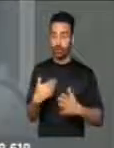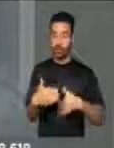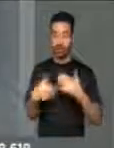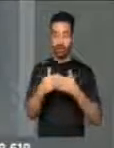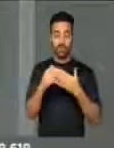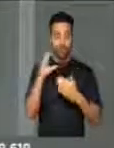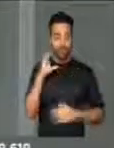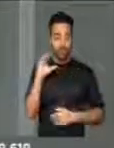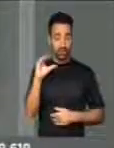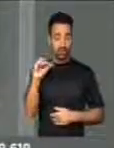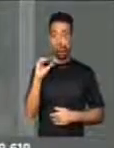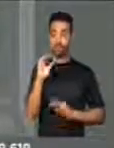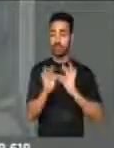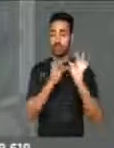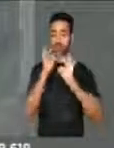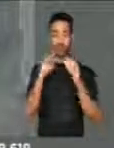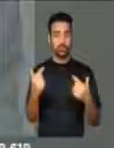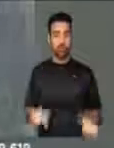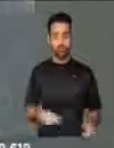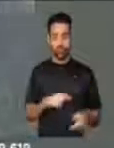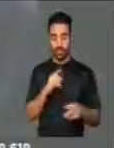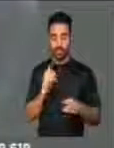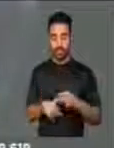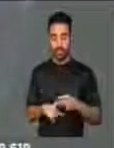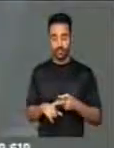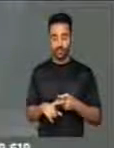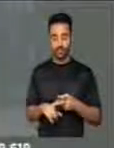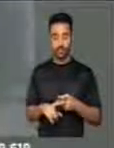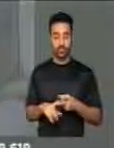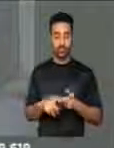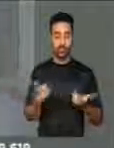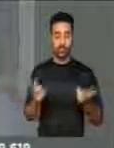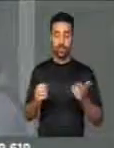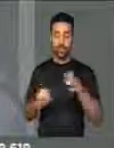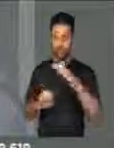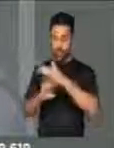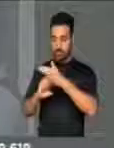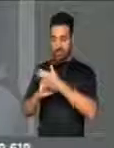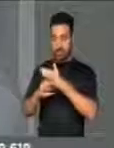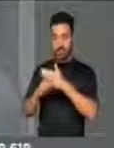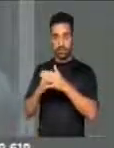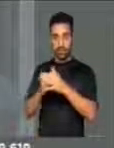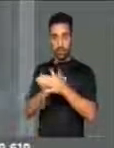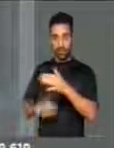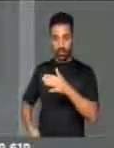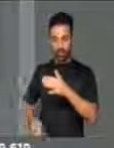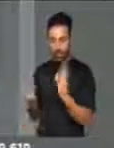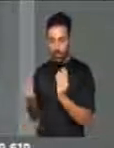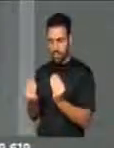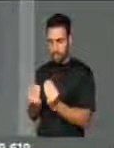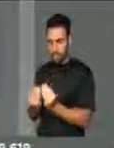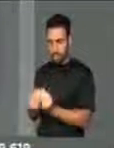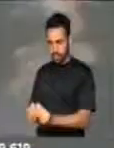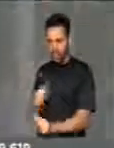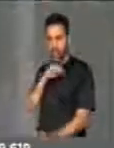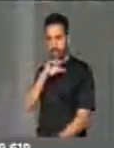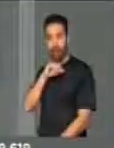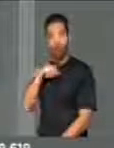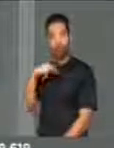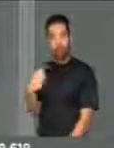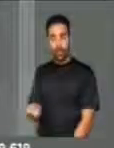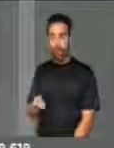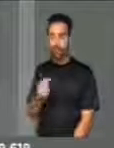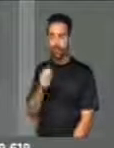científico e tecnológico. Você sucateia as estatais e depois você fala, não há